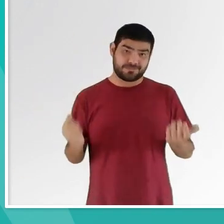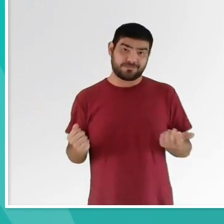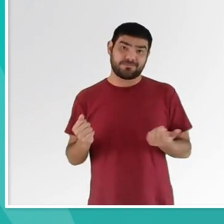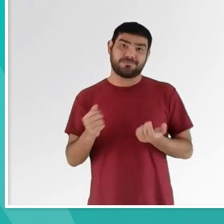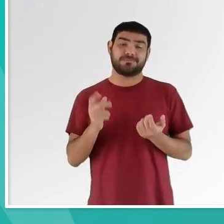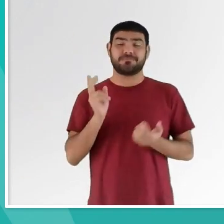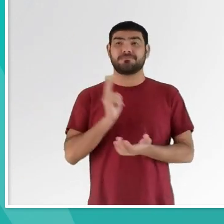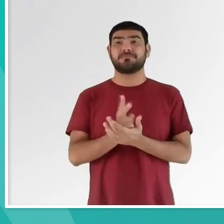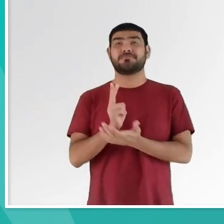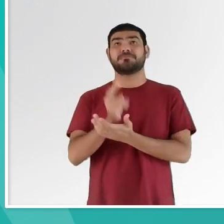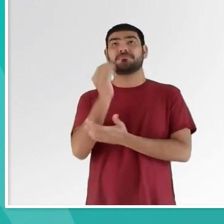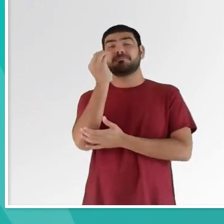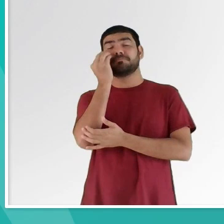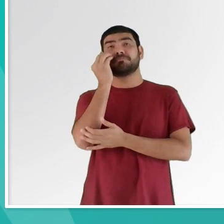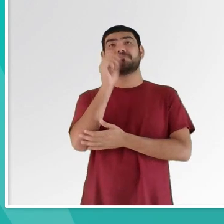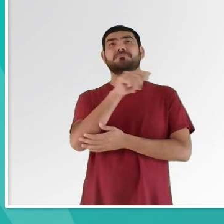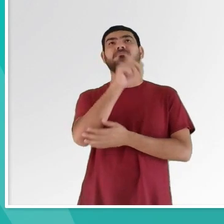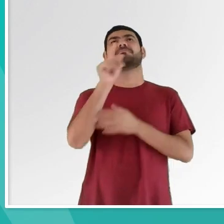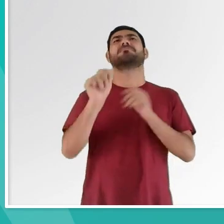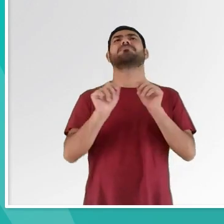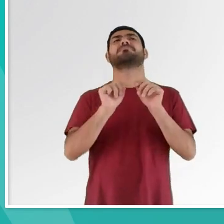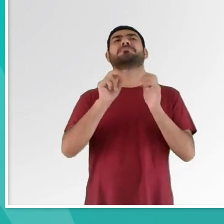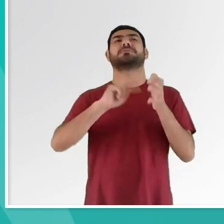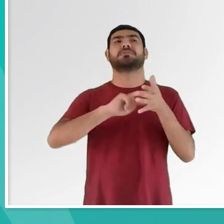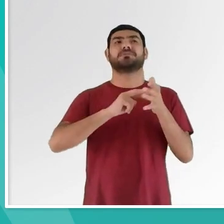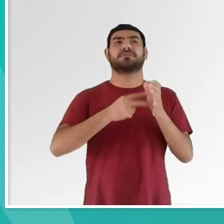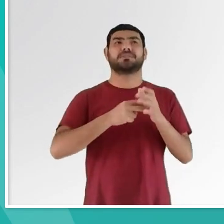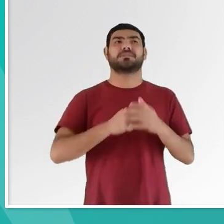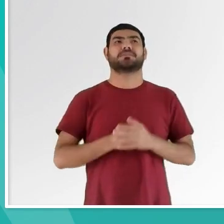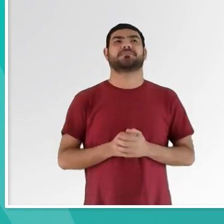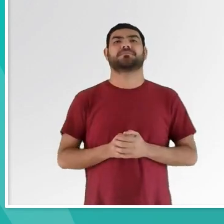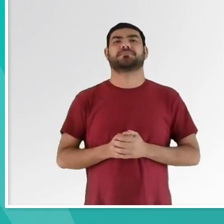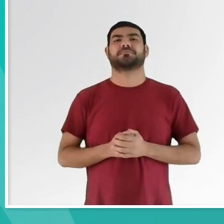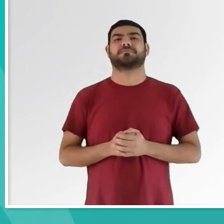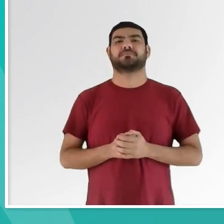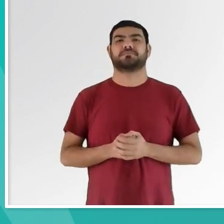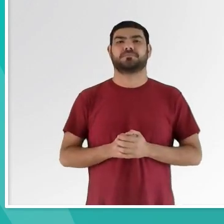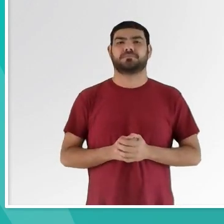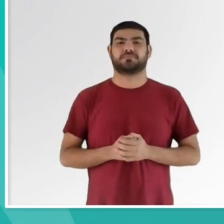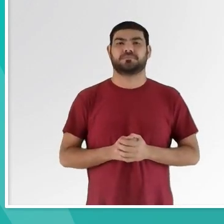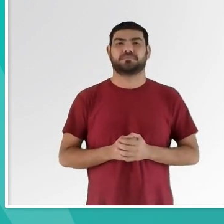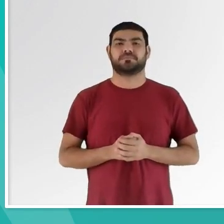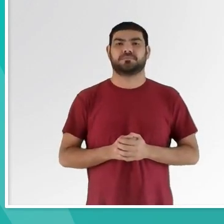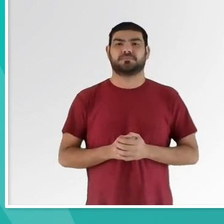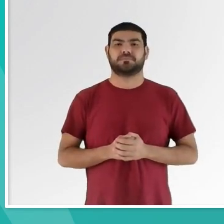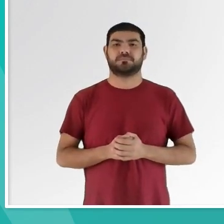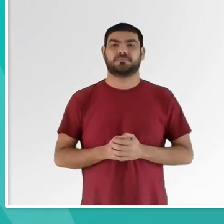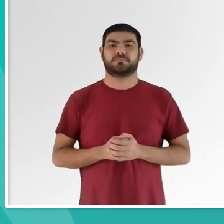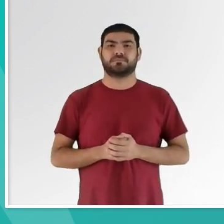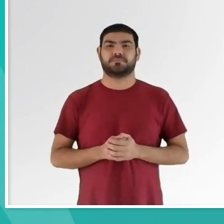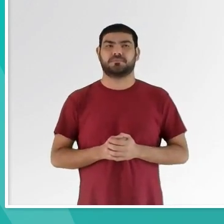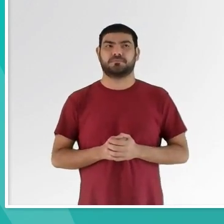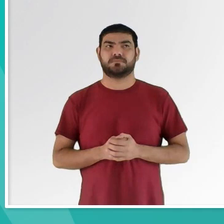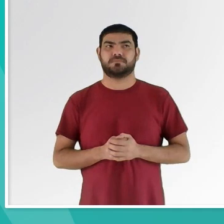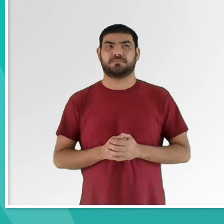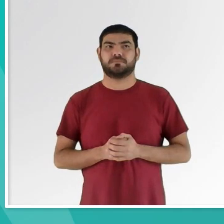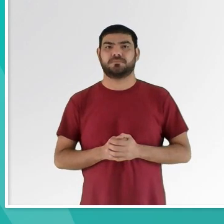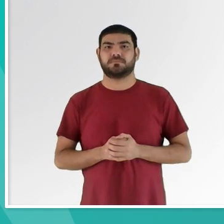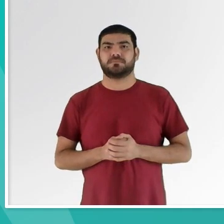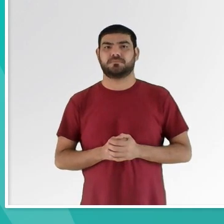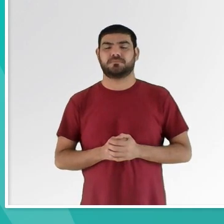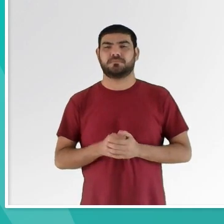mais um pouquinho sobre a arte povera. O termo arte povera foi cunhado pelo crítico e historiador da arte